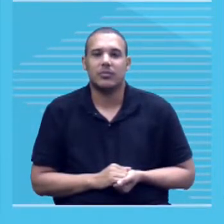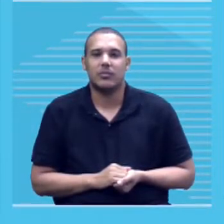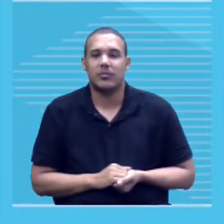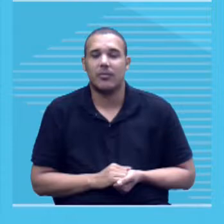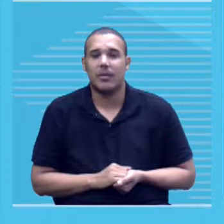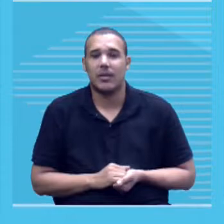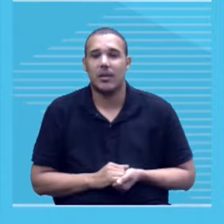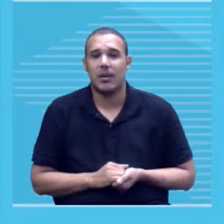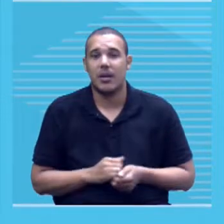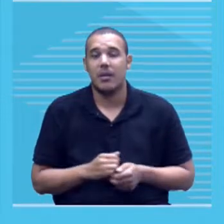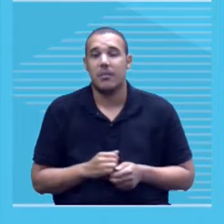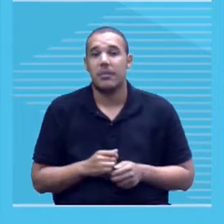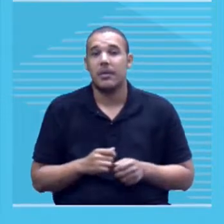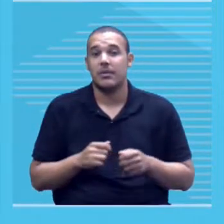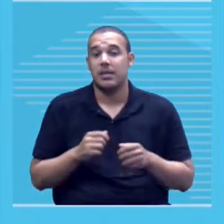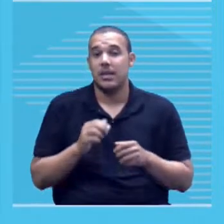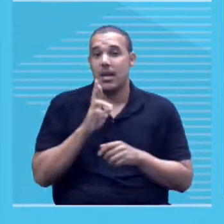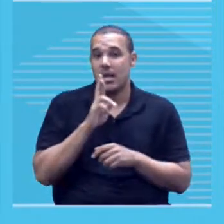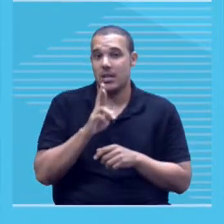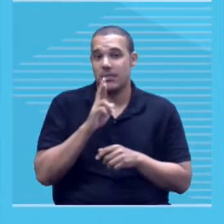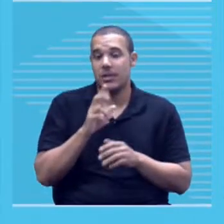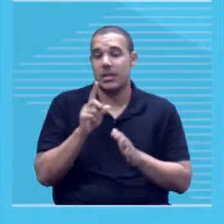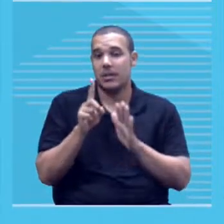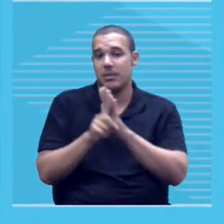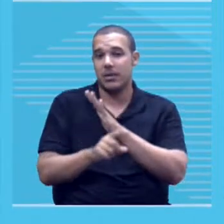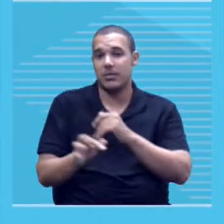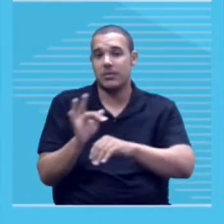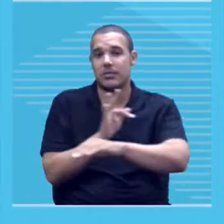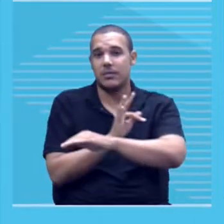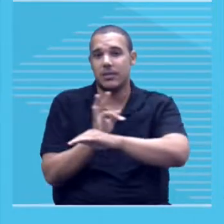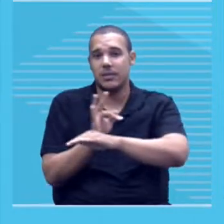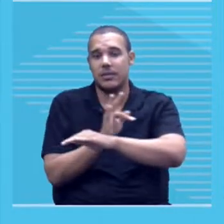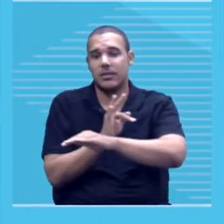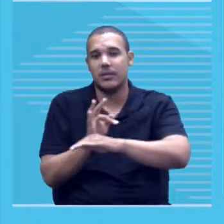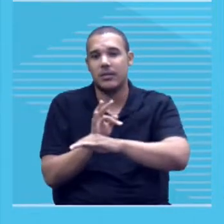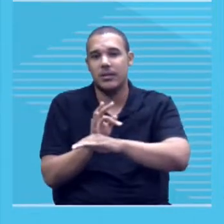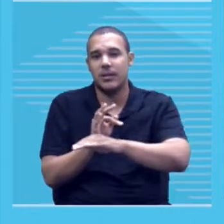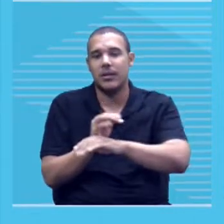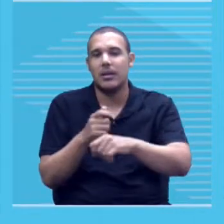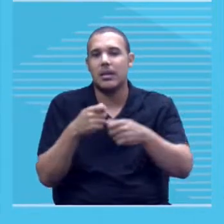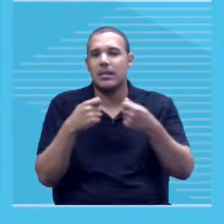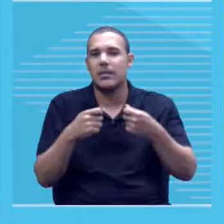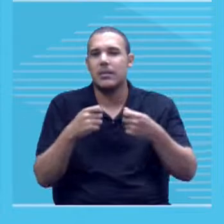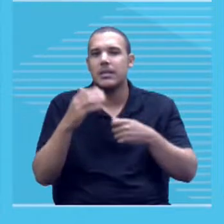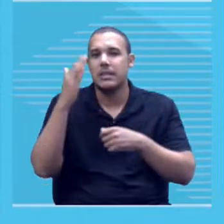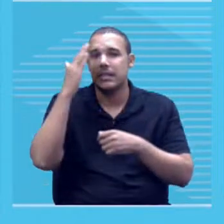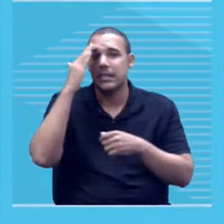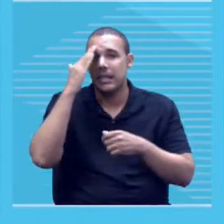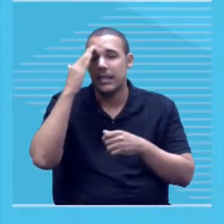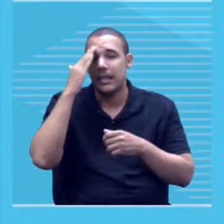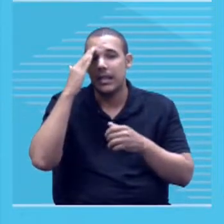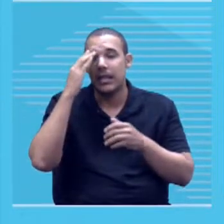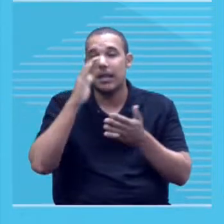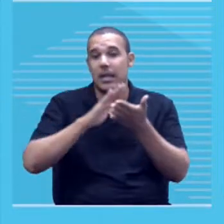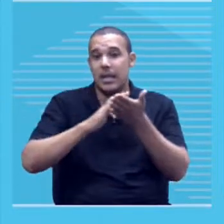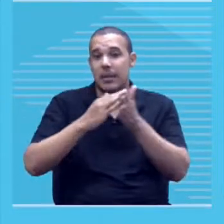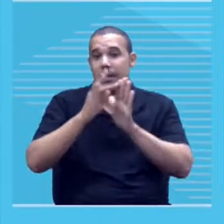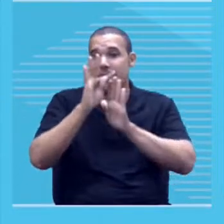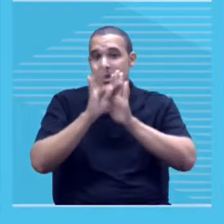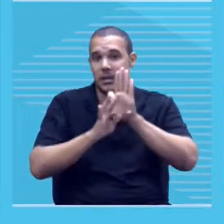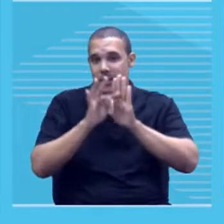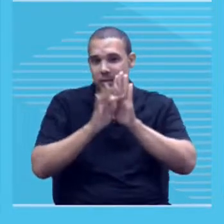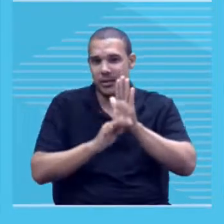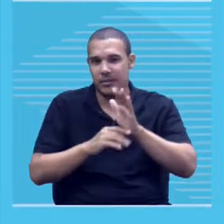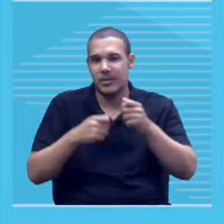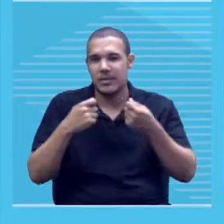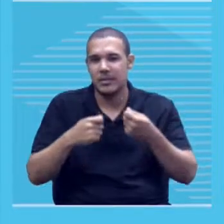fazedor de questões em física, né? Um cara que sabe fazer as questões de física, se você não souber a interpretação textual. Física, você tem